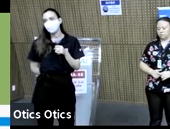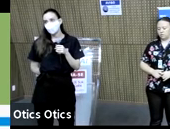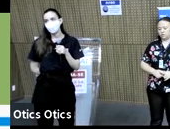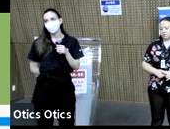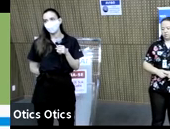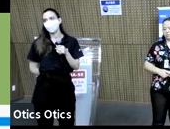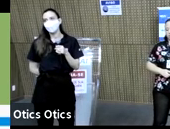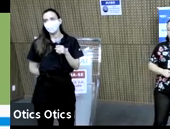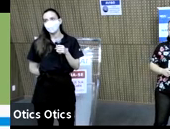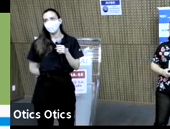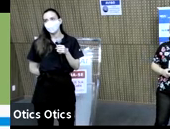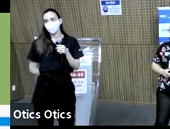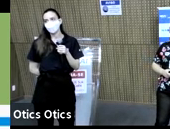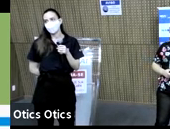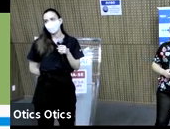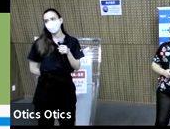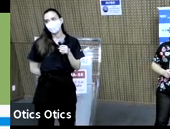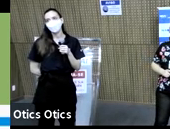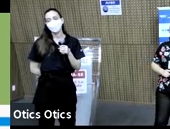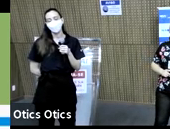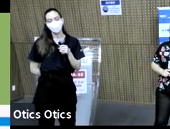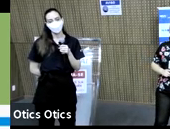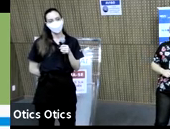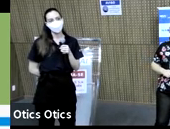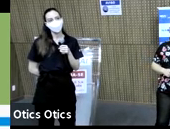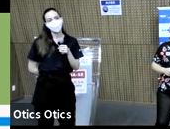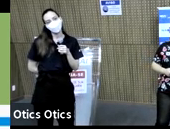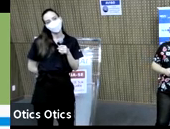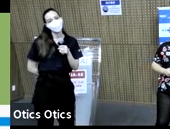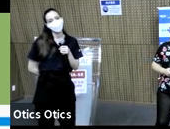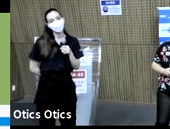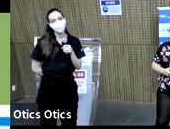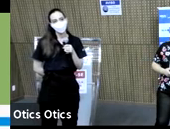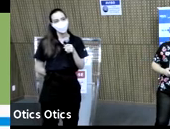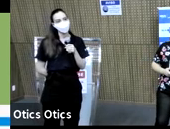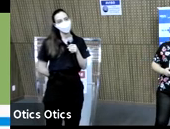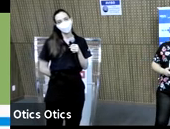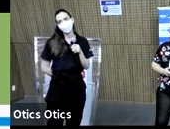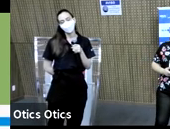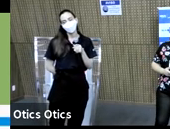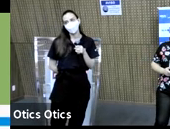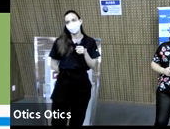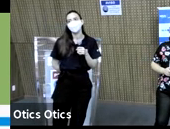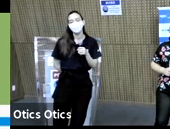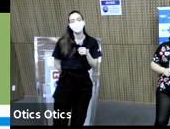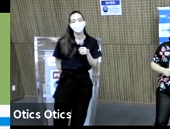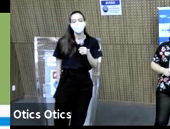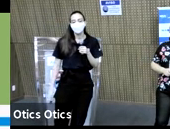muitos registros do procedimento, né, do pé diabético, porque esse momento foi excluído para o